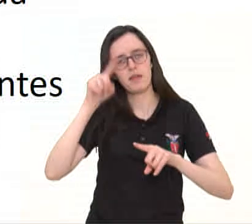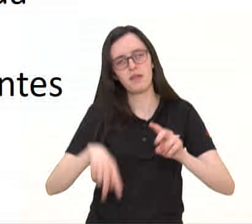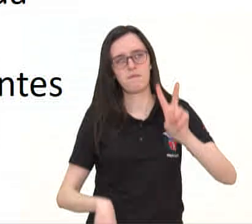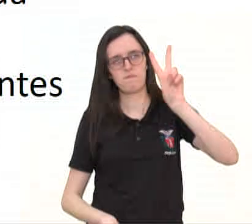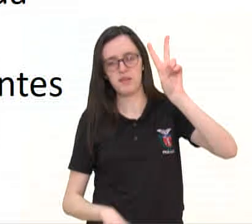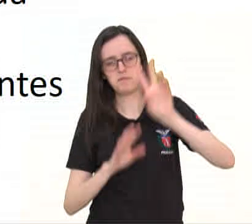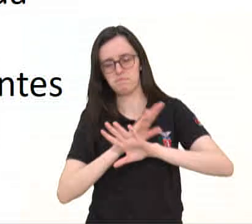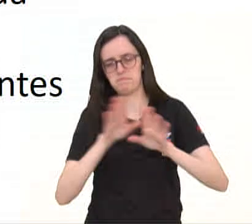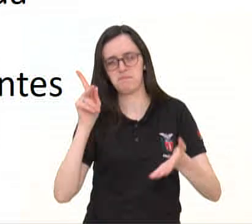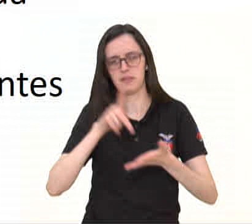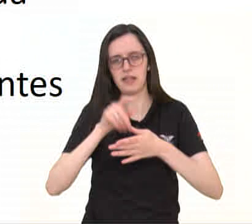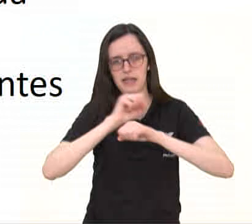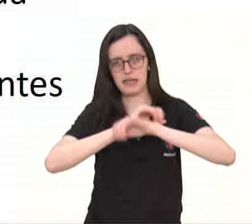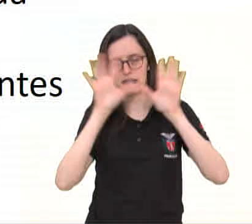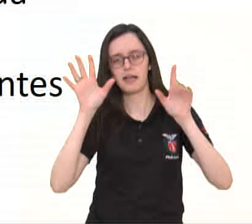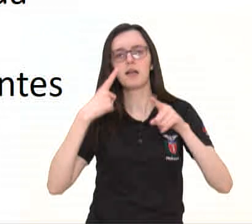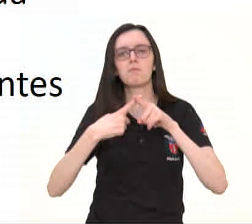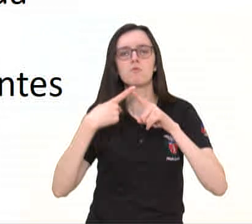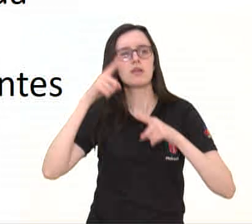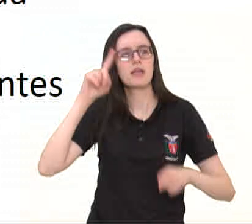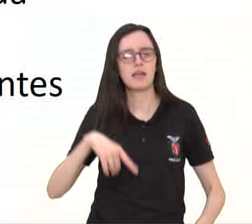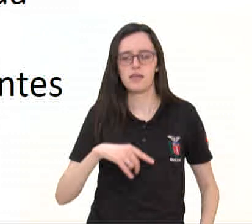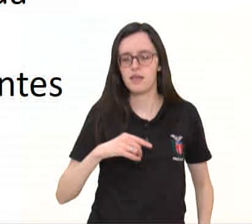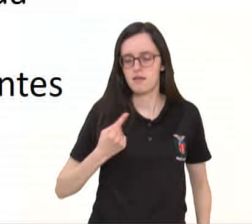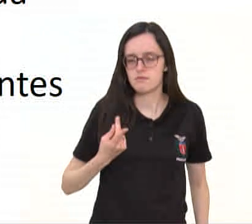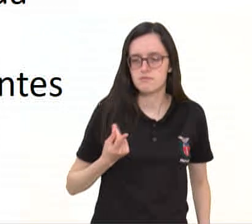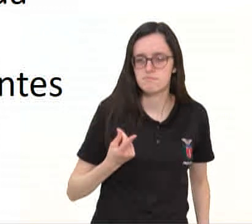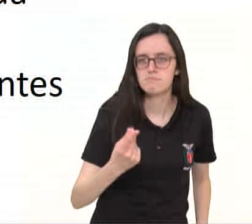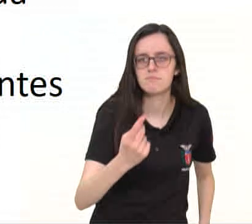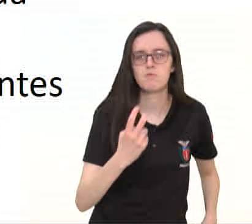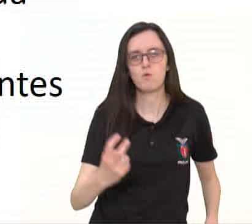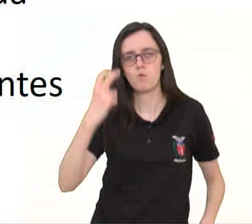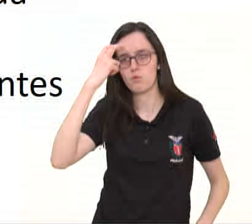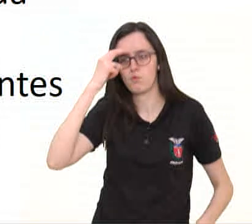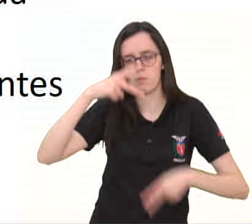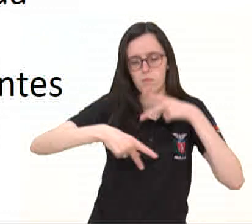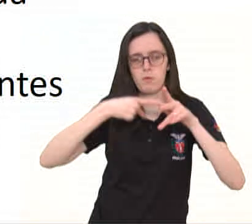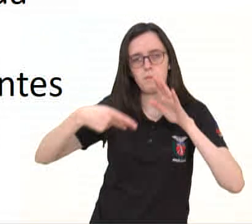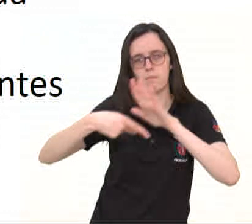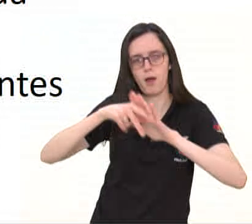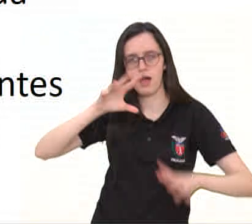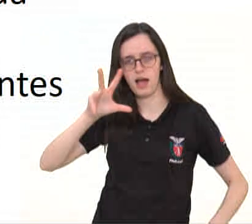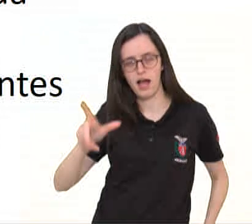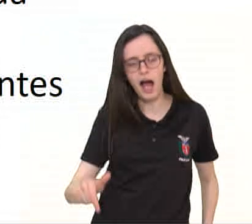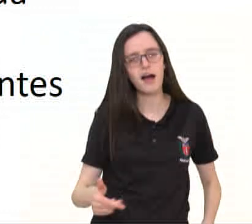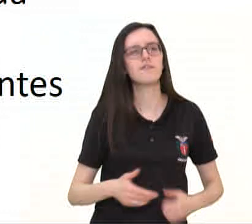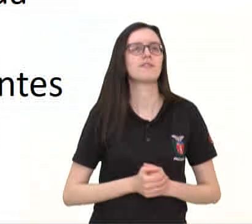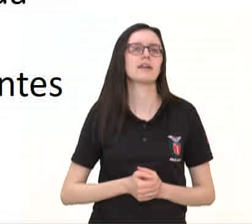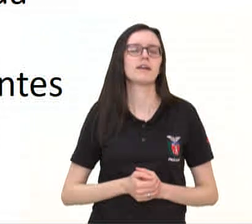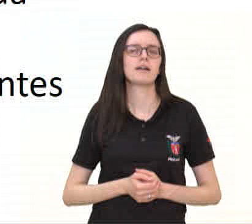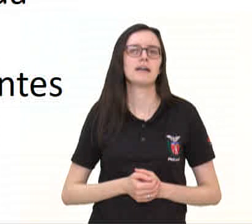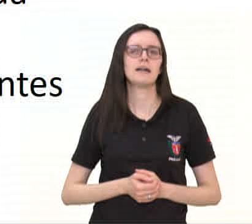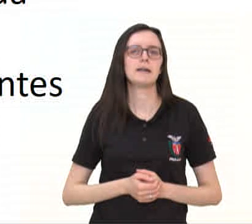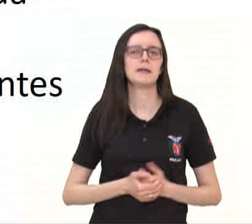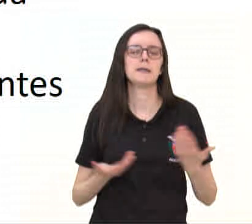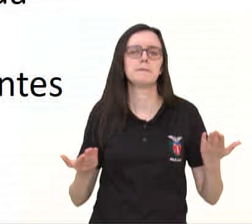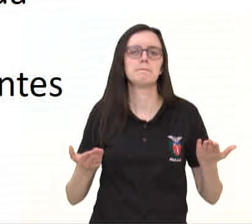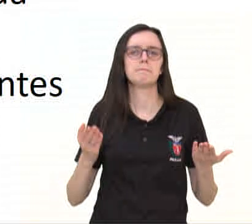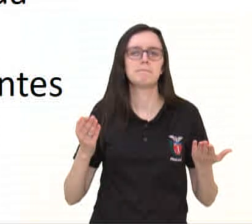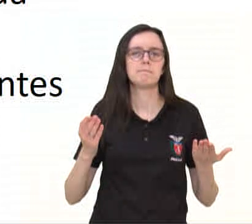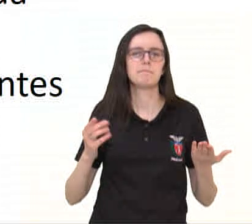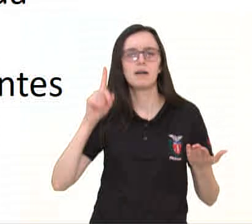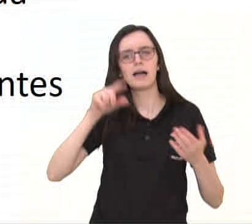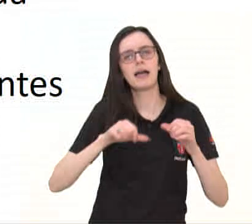sem sombra de dúvida. A manutenção da cultura do povo africano acaba